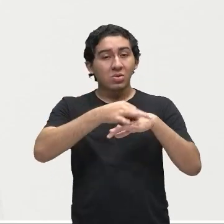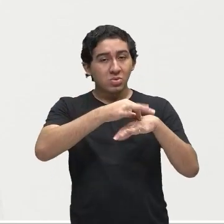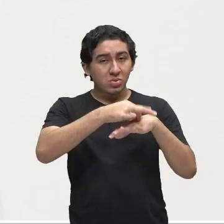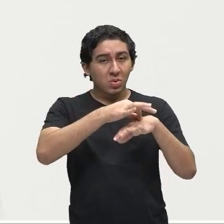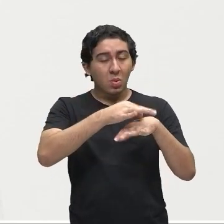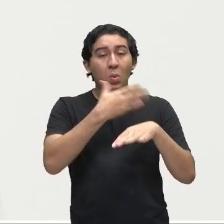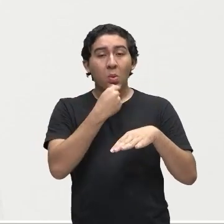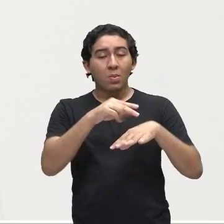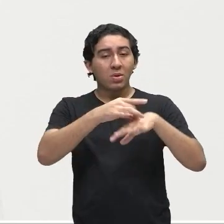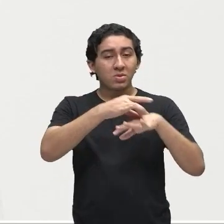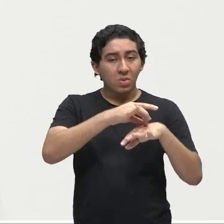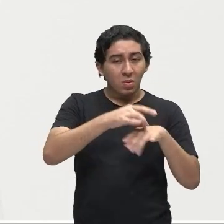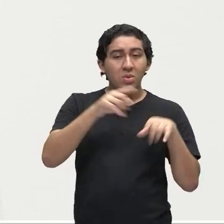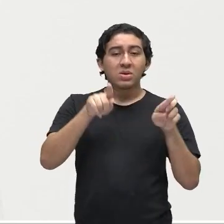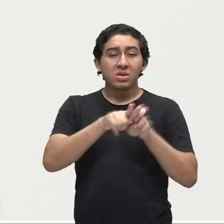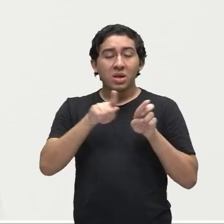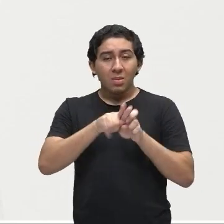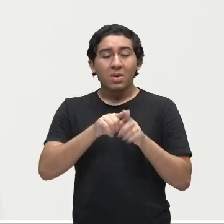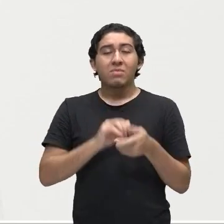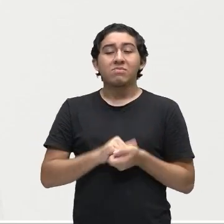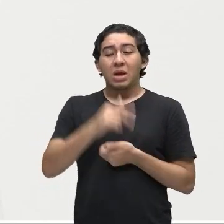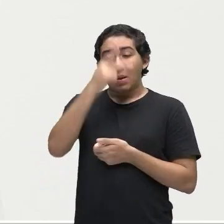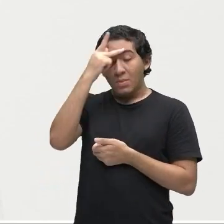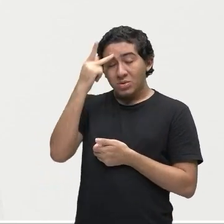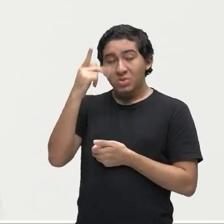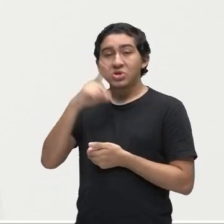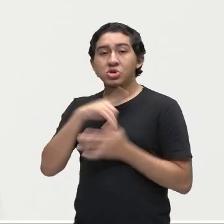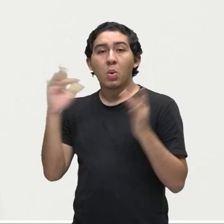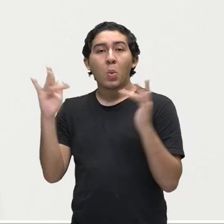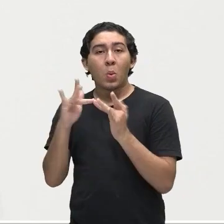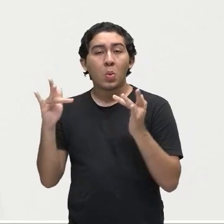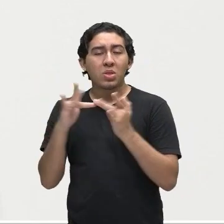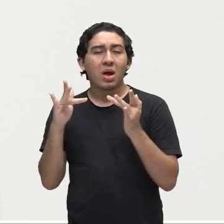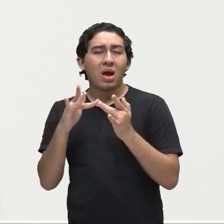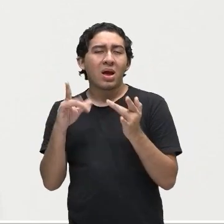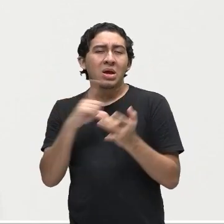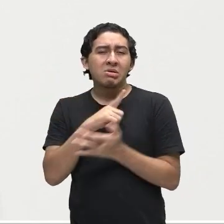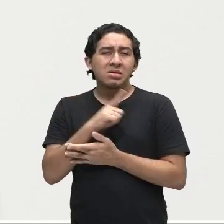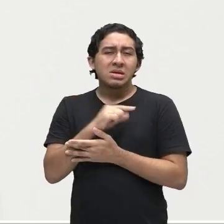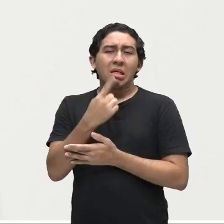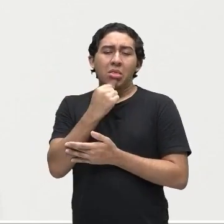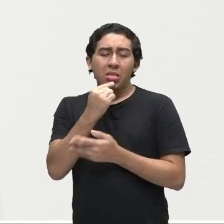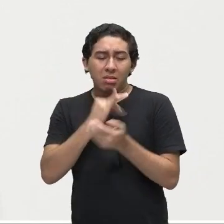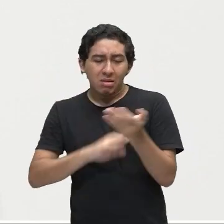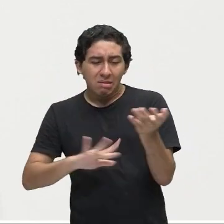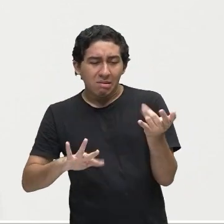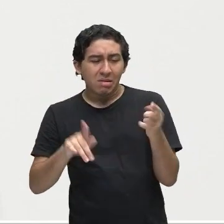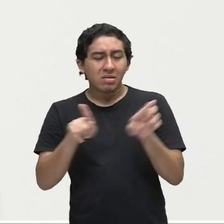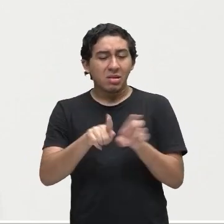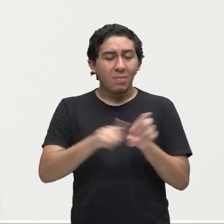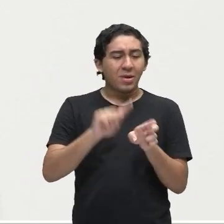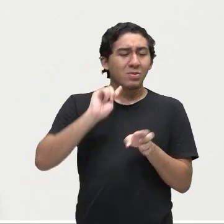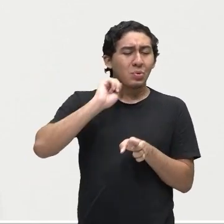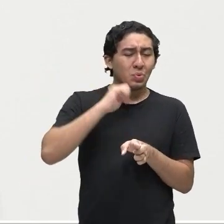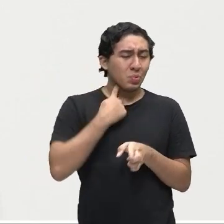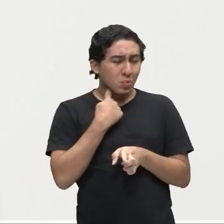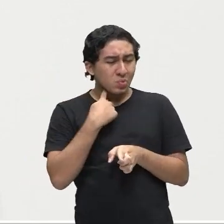que eram aquelas pessoas que estavam em constante contato ali com sangue, com sujeira, eles já eram meio